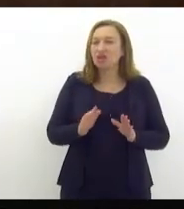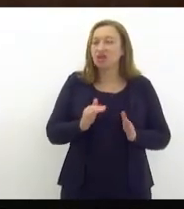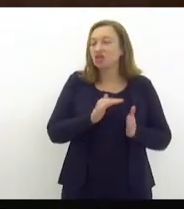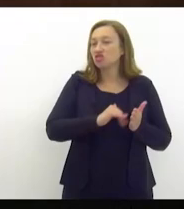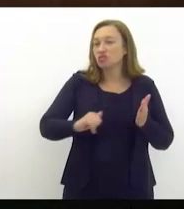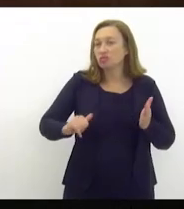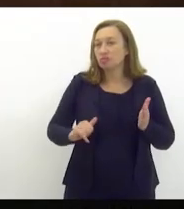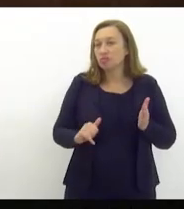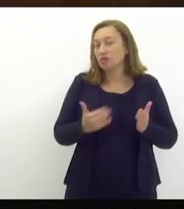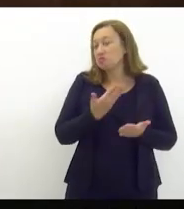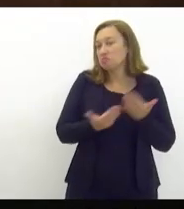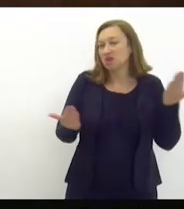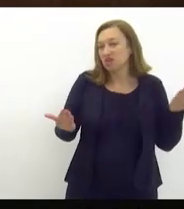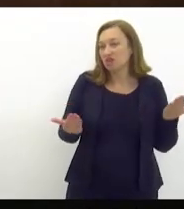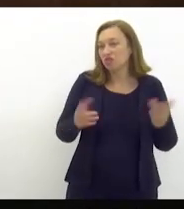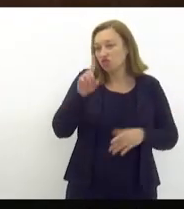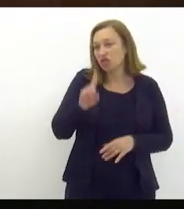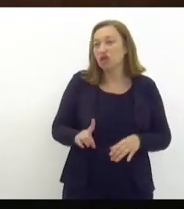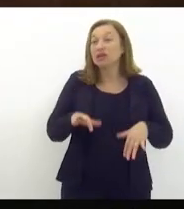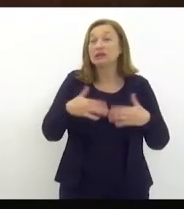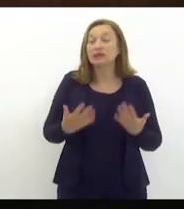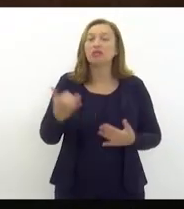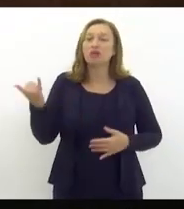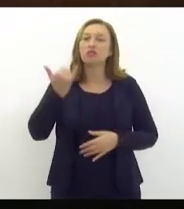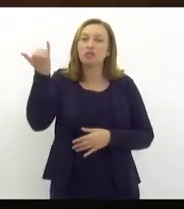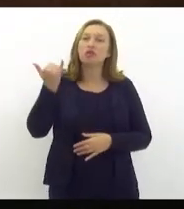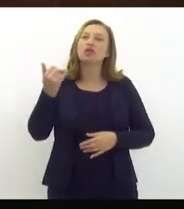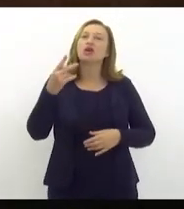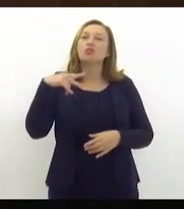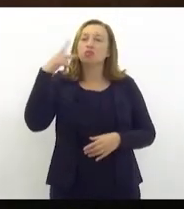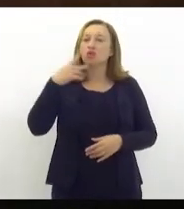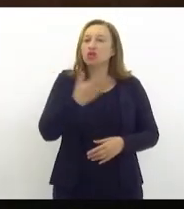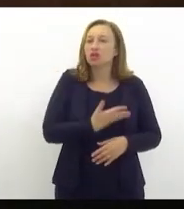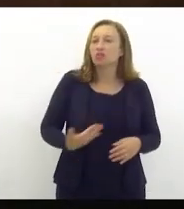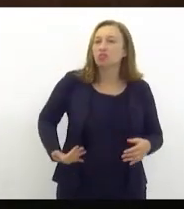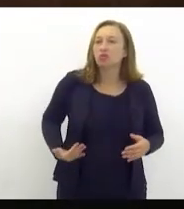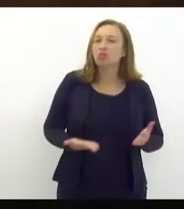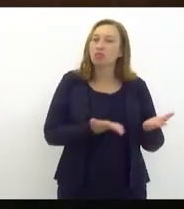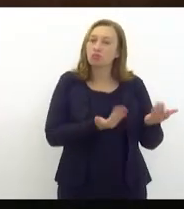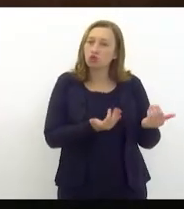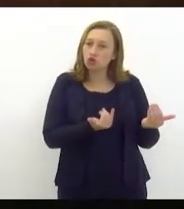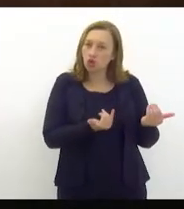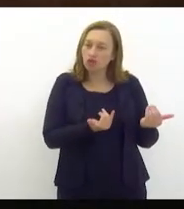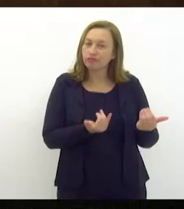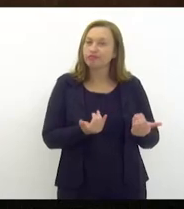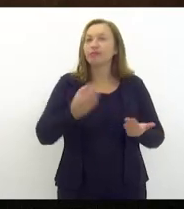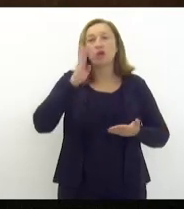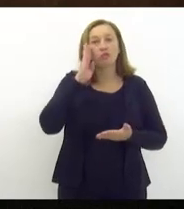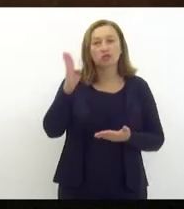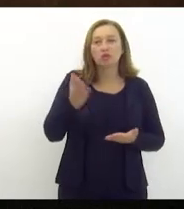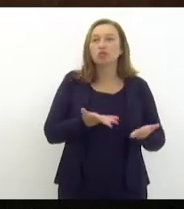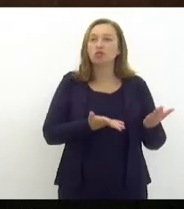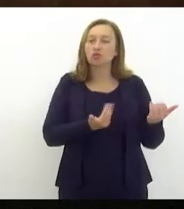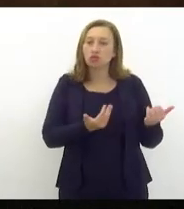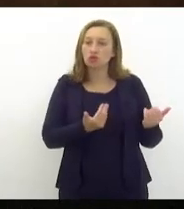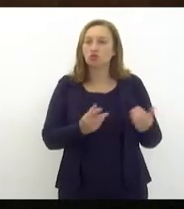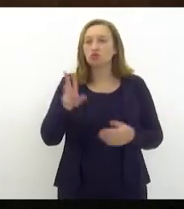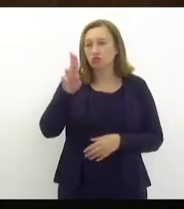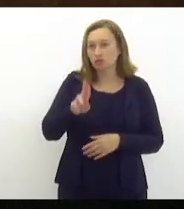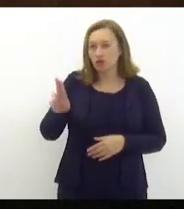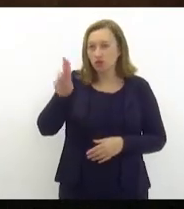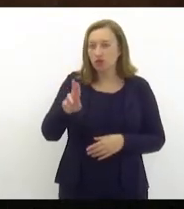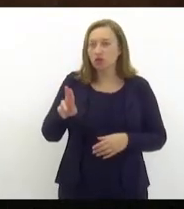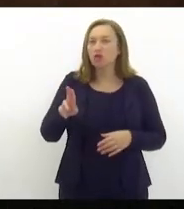de direito. Isso é importante porque acaba sendo também uma política para a juventude, né? Principalmente a juventude universitária, embora o projeto